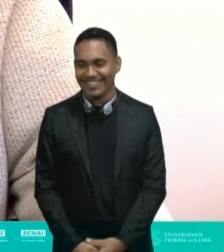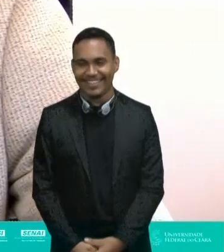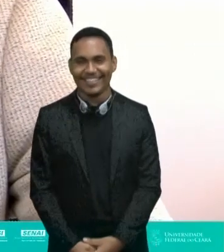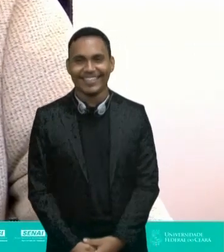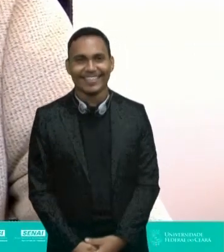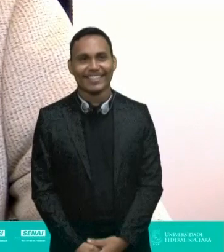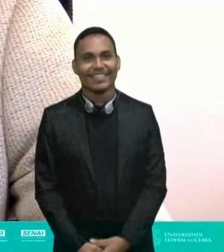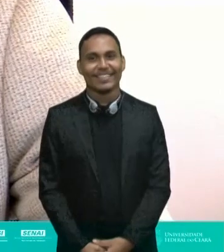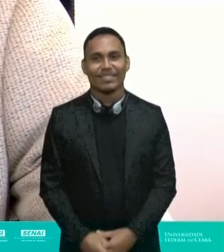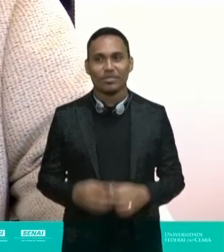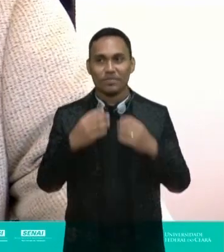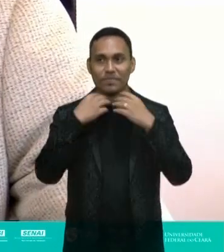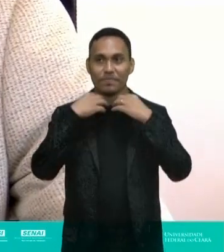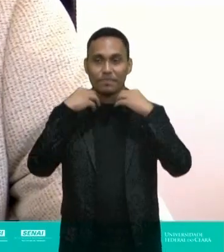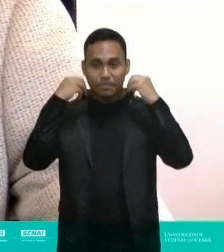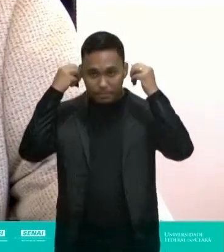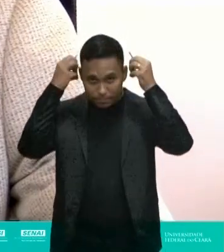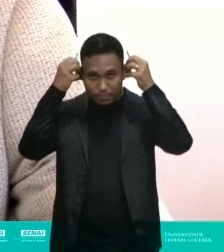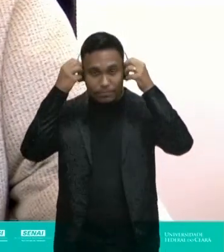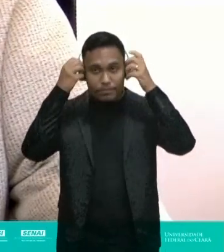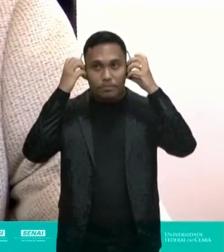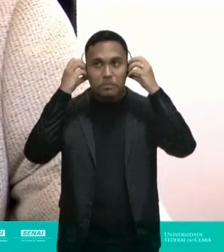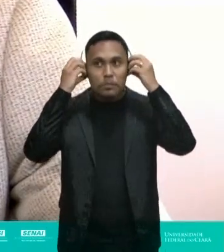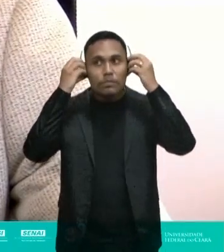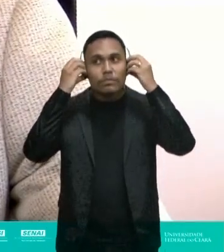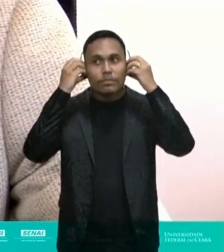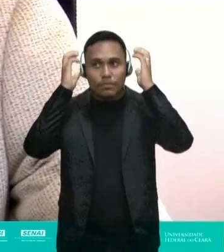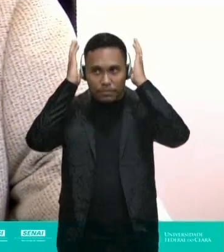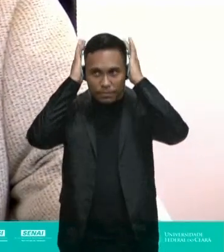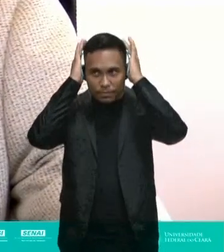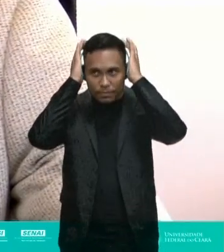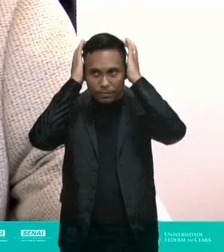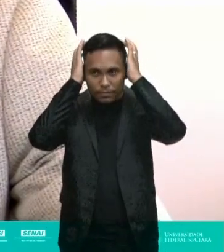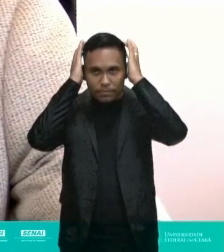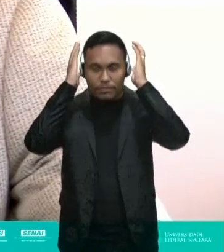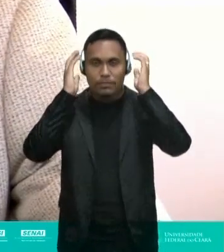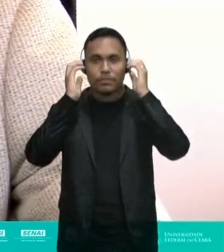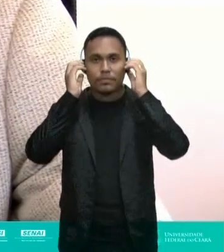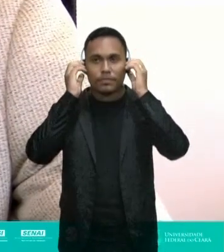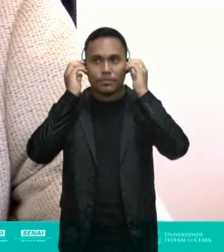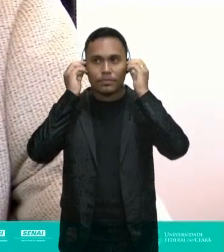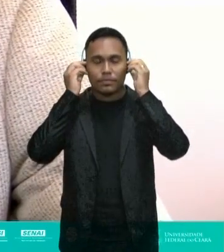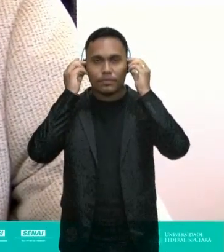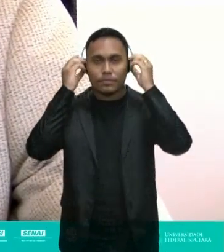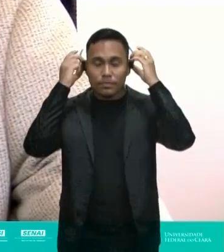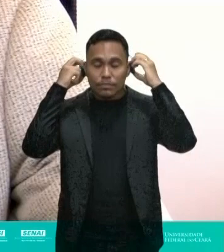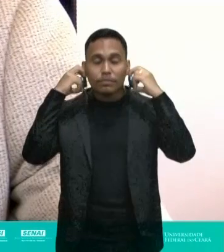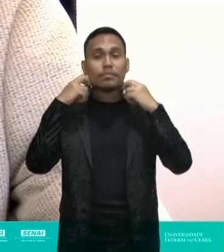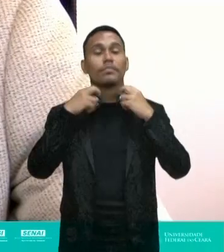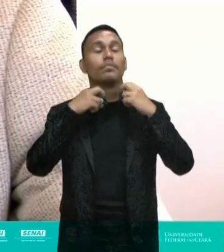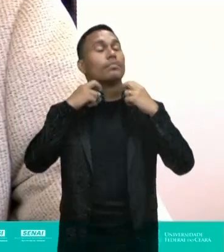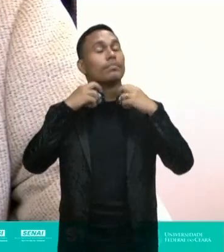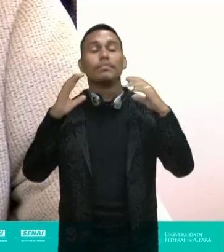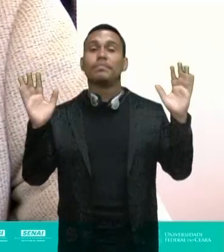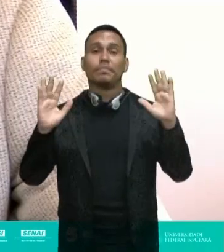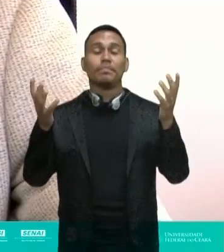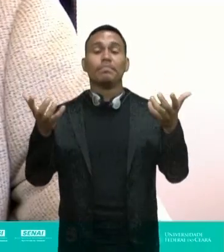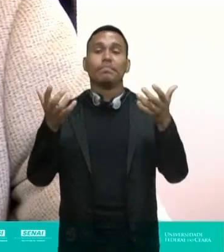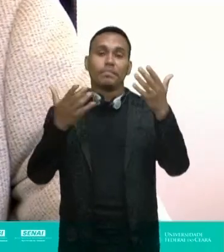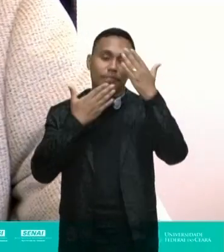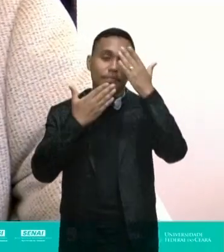Excelentíssimas senhoras e excelentíssimos senhores, gostaria de cumprimentar todos os presentes, felicitar a organização do evento e agradecer o convite para esta